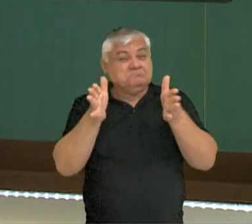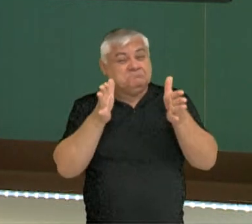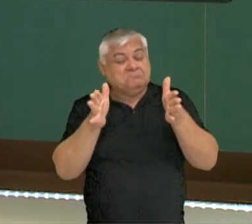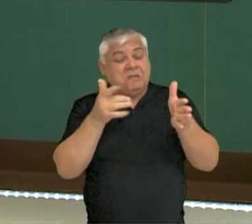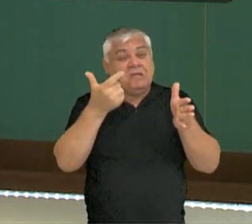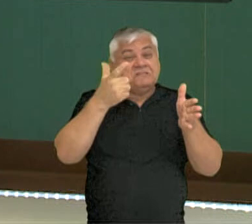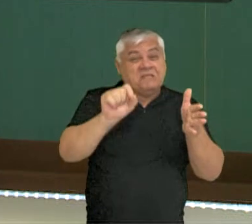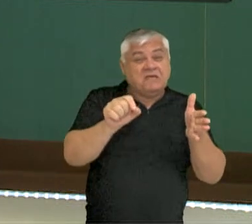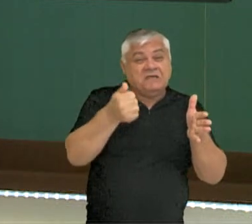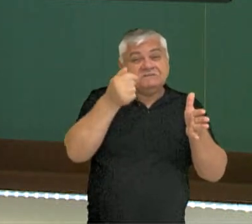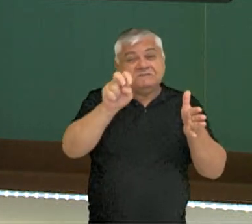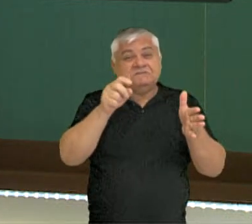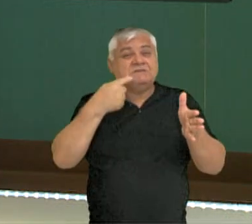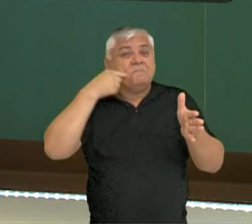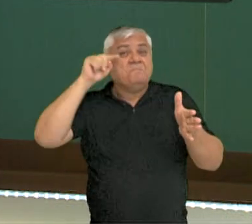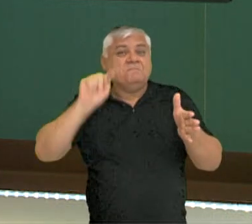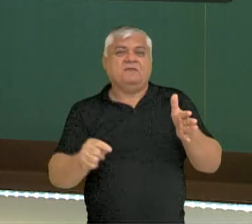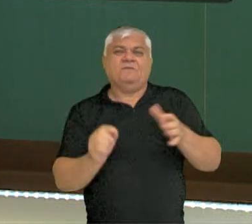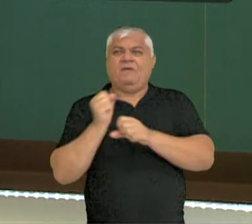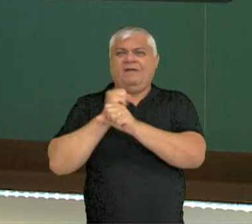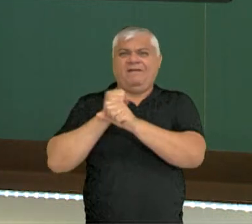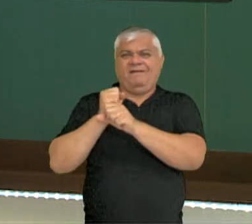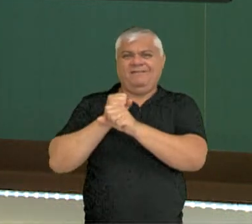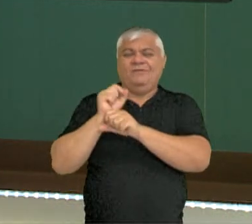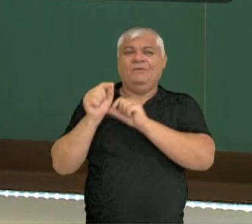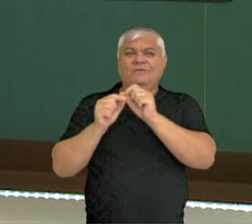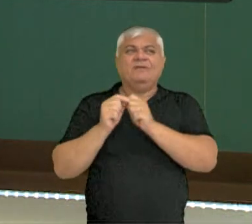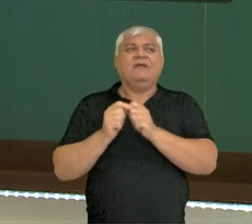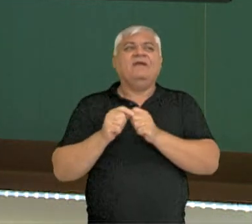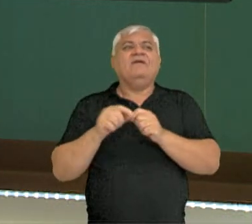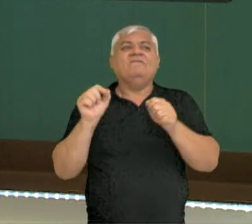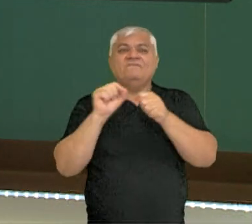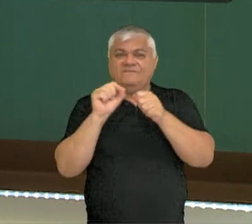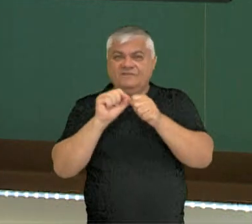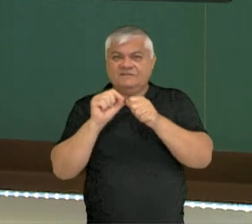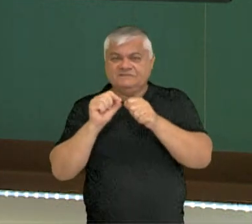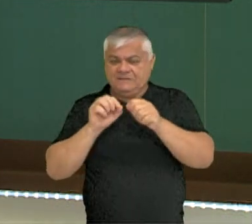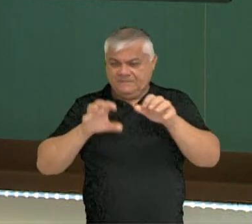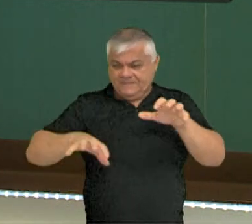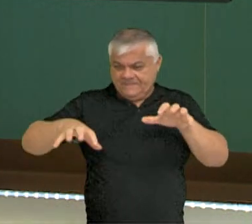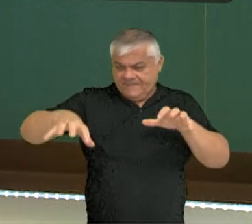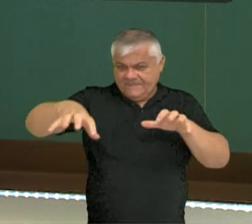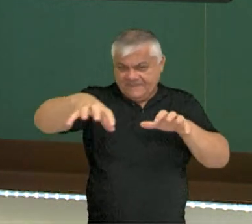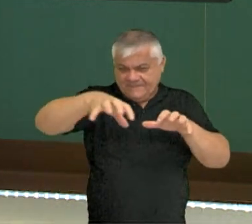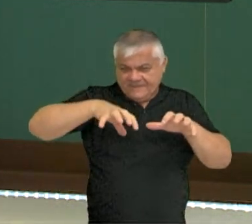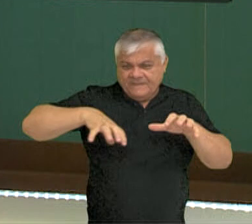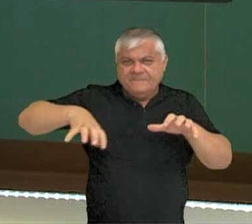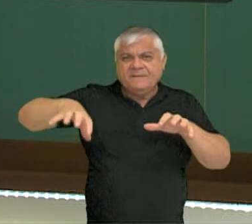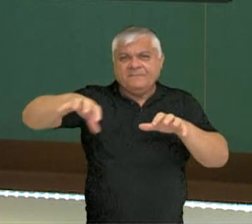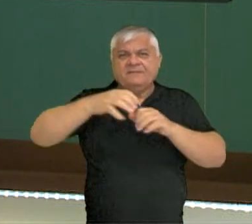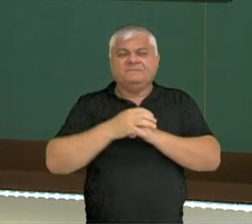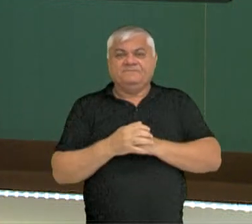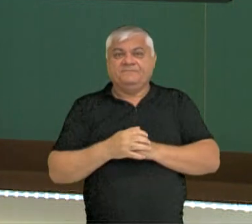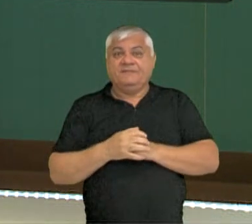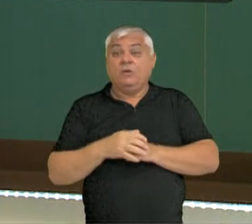15 a 10 mil anos, mostra como que fizeram os sítios arqueológicos de Clovis. Clovis é uma cidade